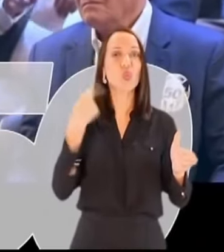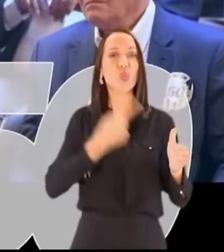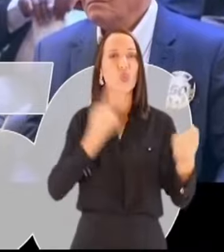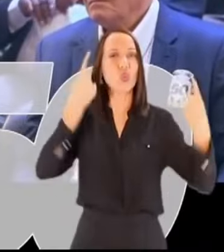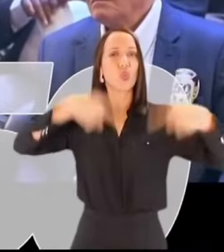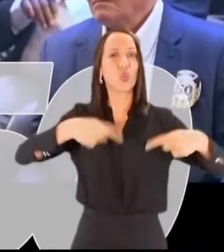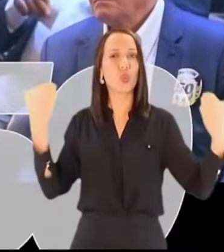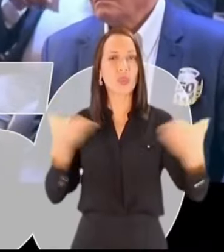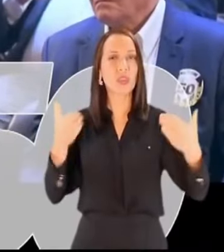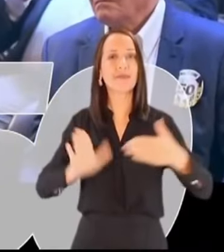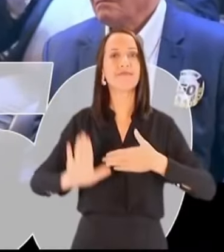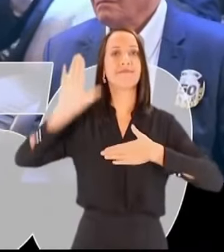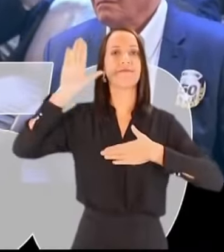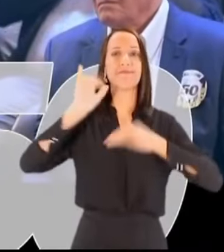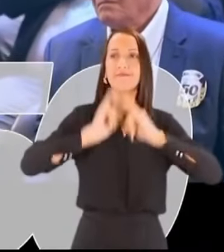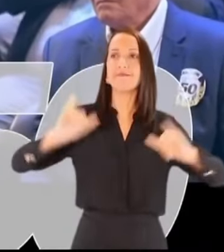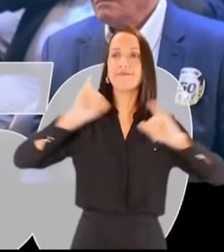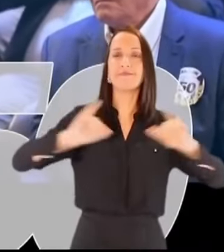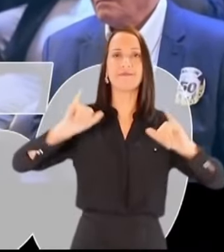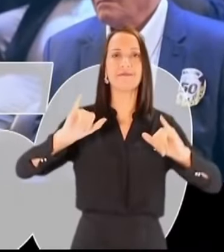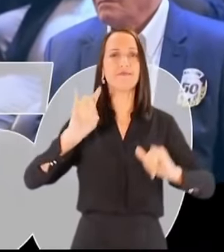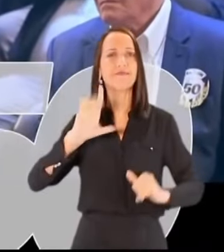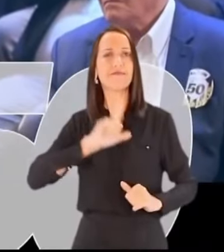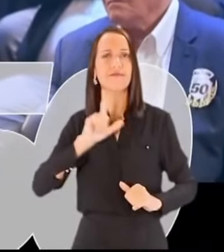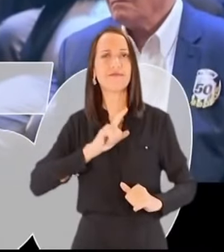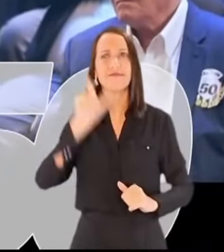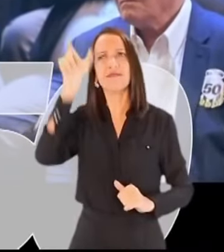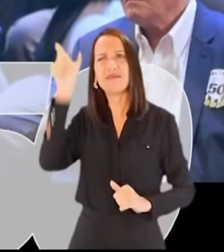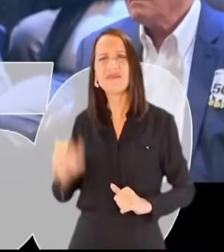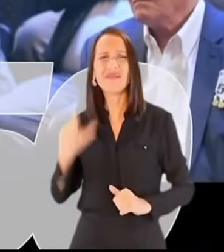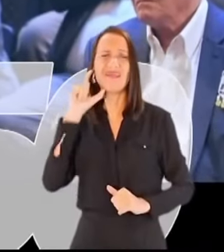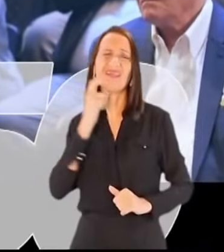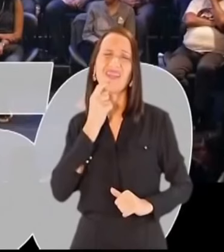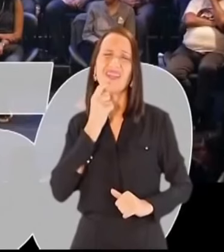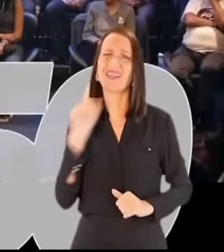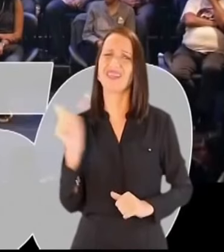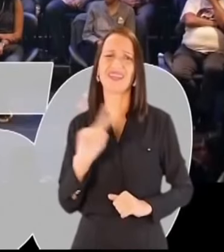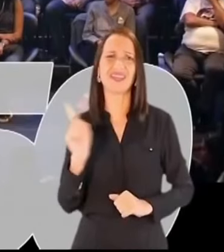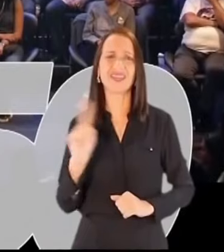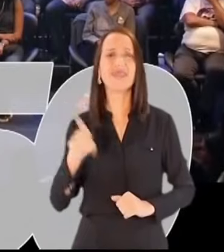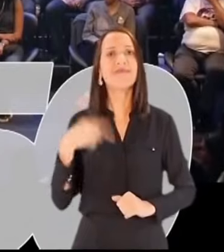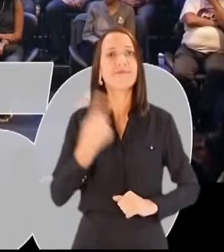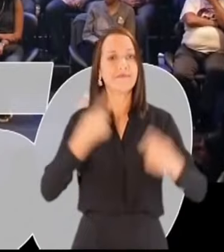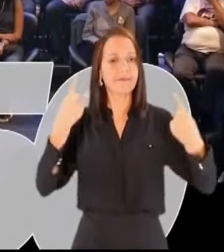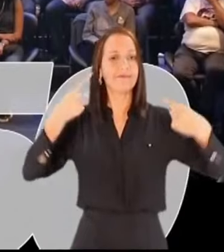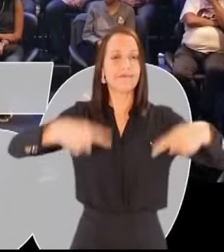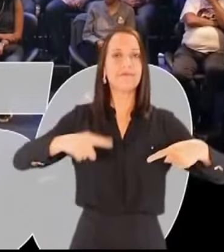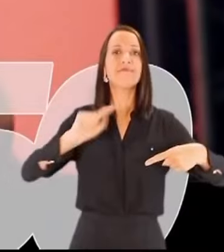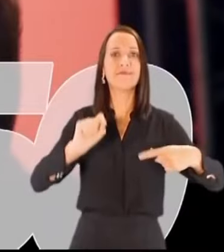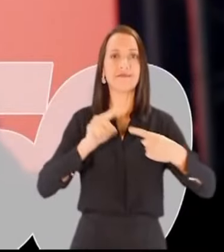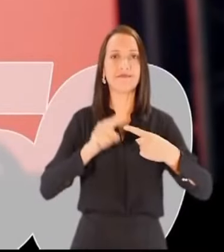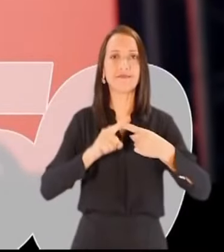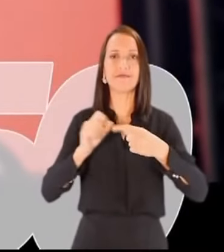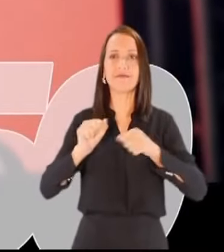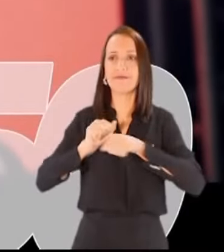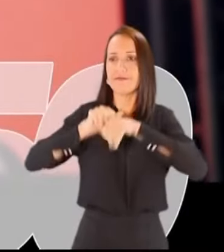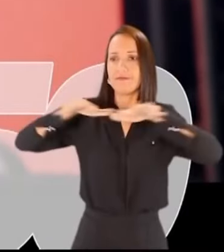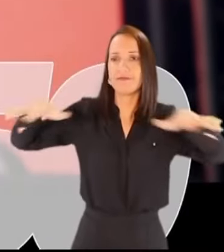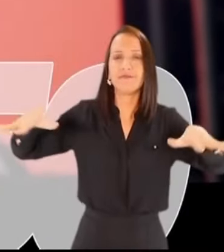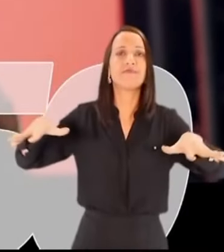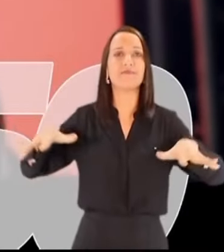nosso adversário nessa eleição não é simplesmente o Ricardo Nunes. Nosso adversário também é a